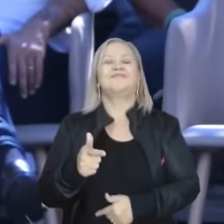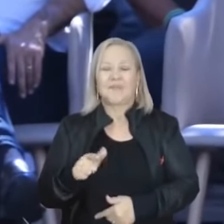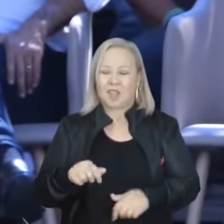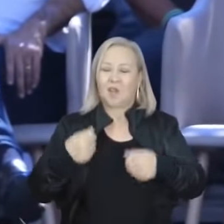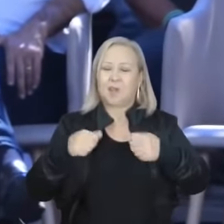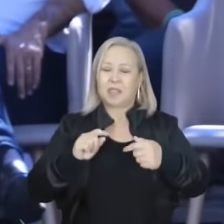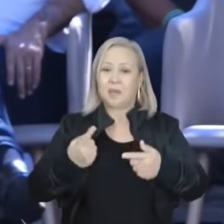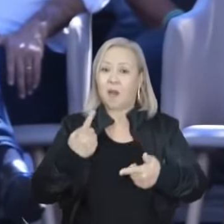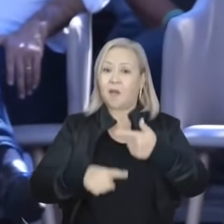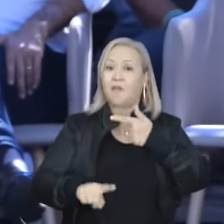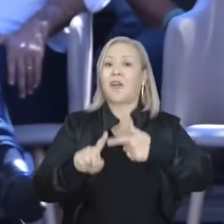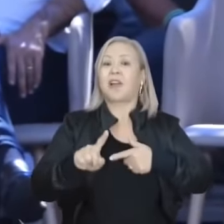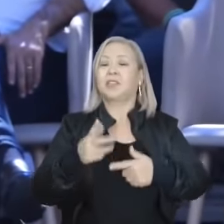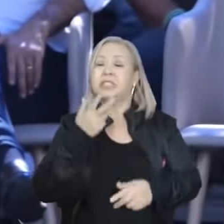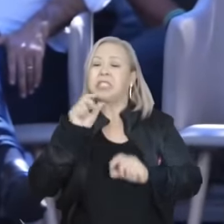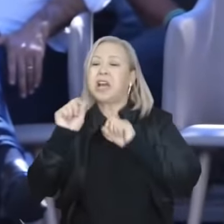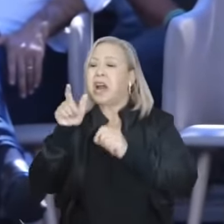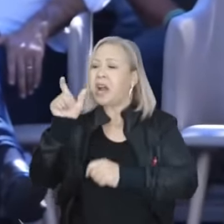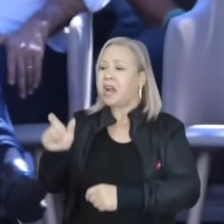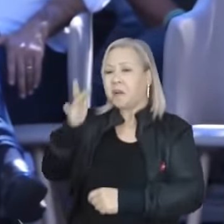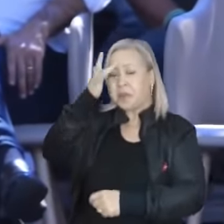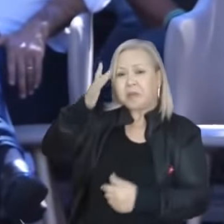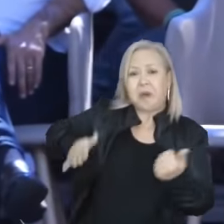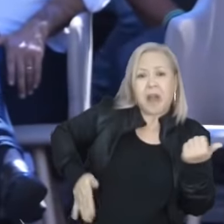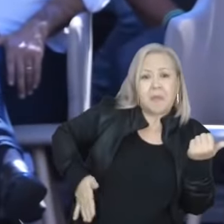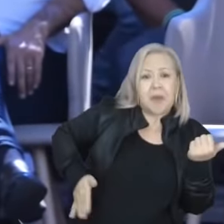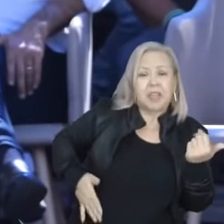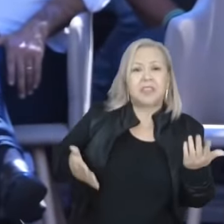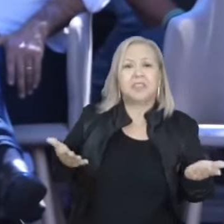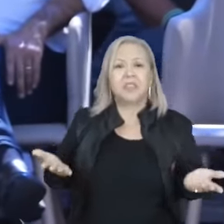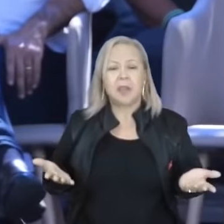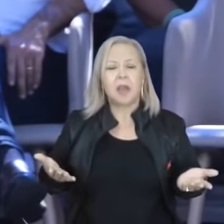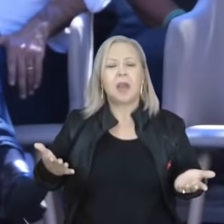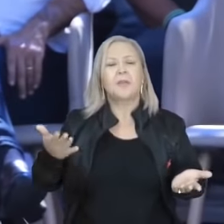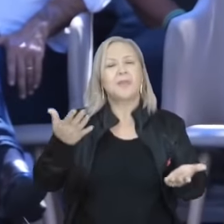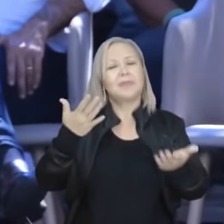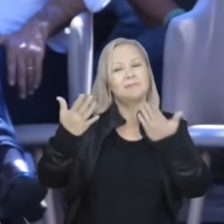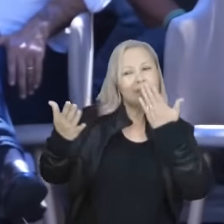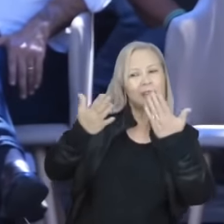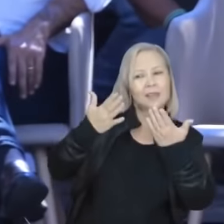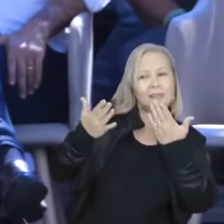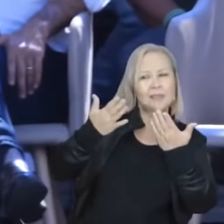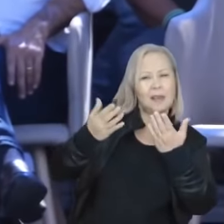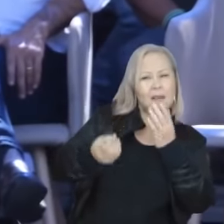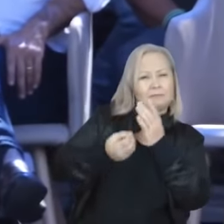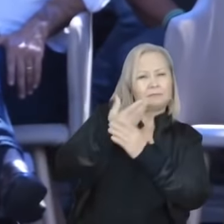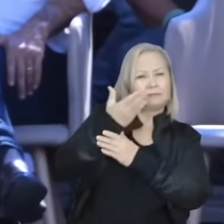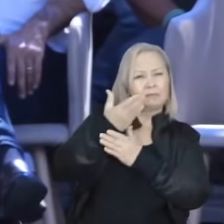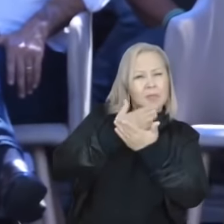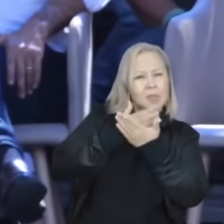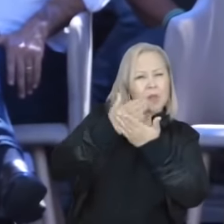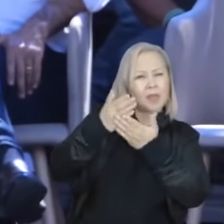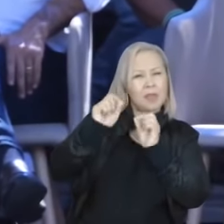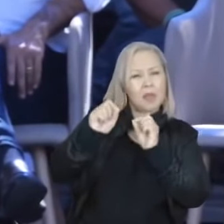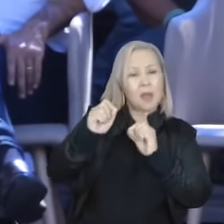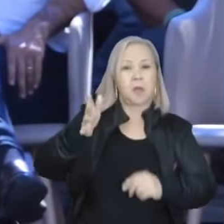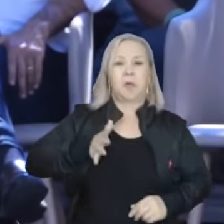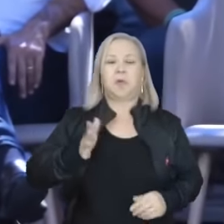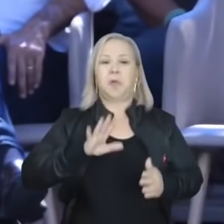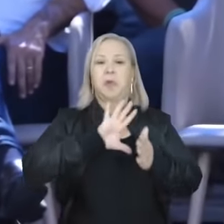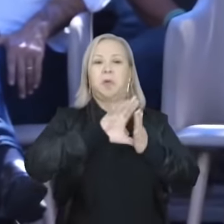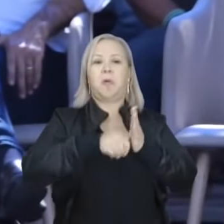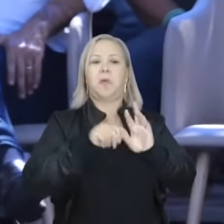que a pessoa é logo bandida, nós temos que analisar a causa daquilo. Porque quando o rico rouba, é